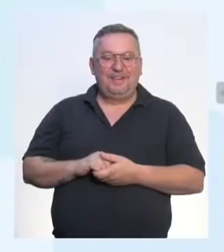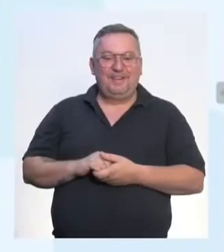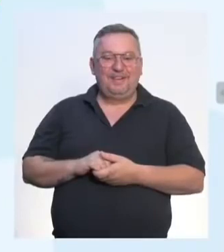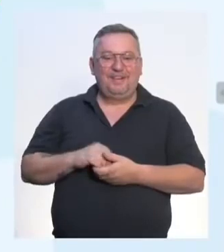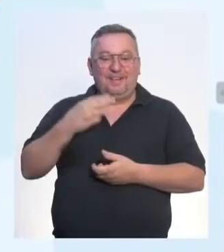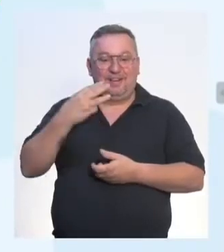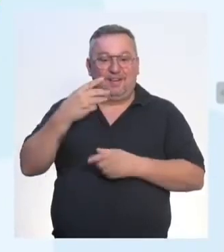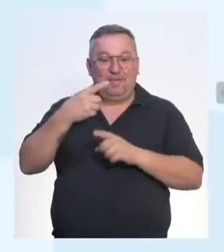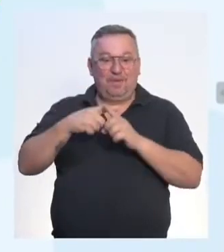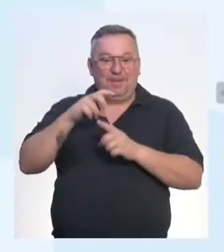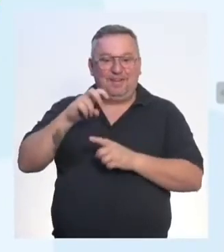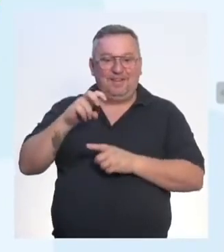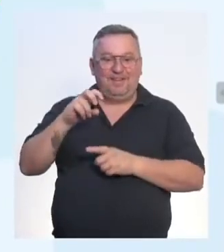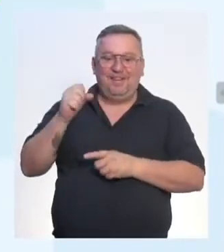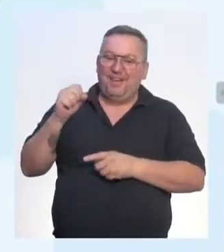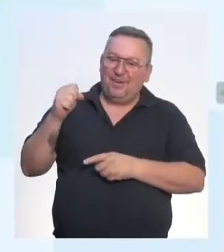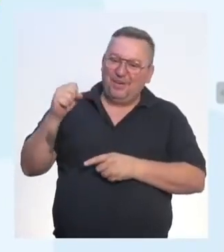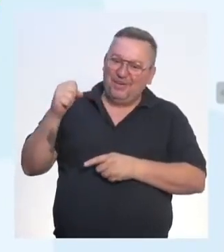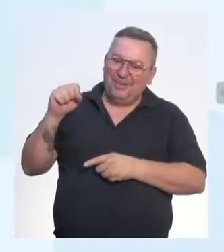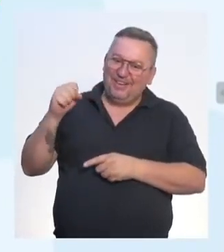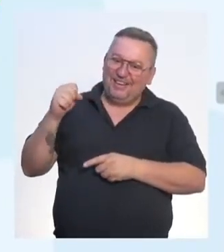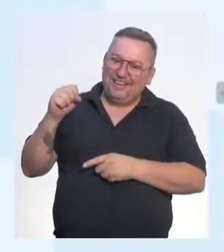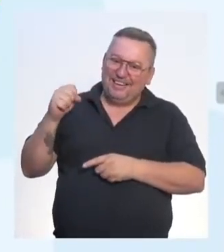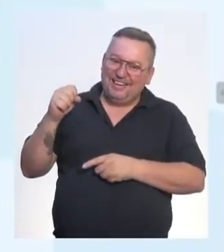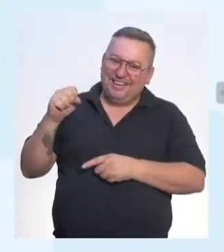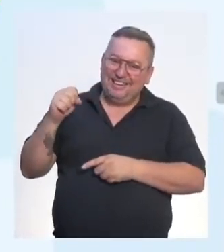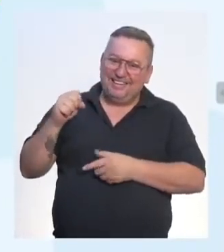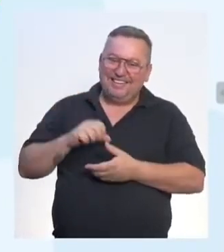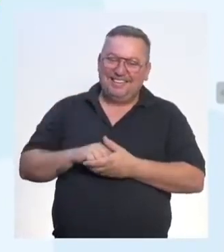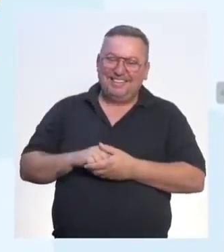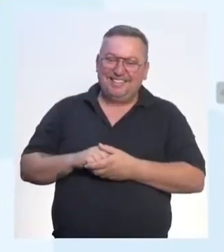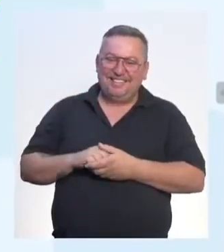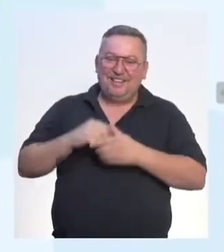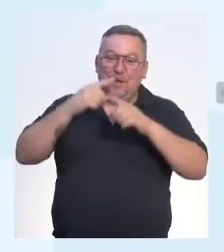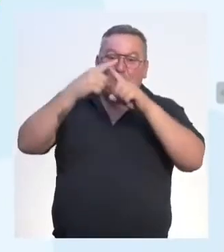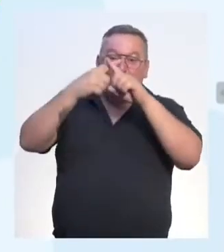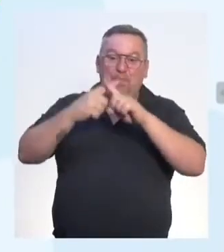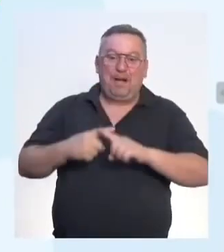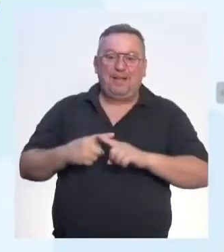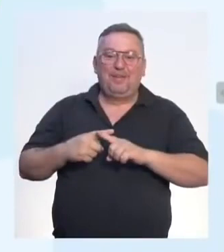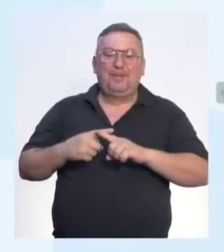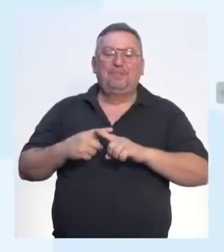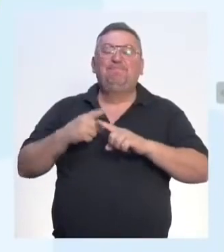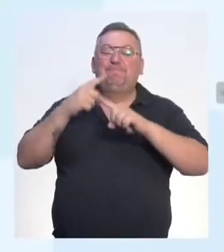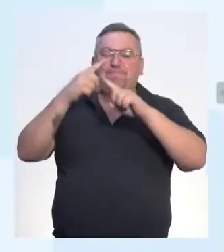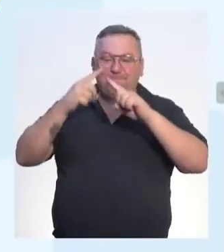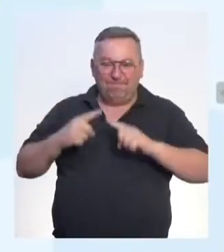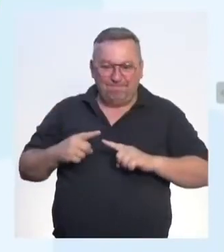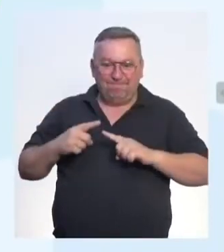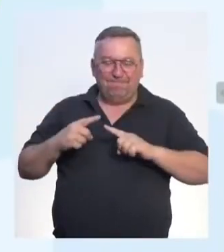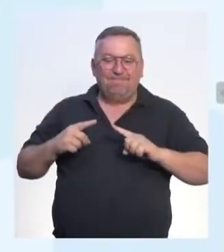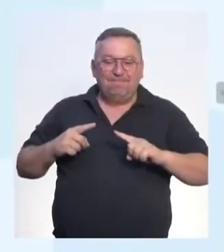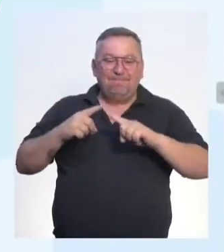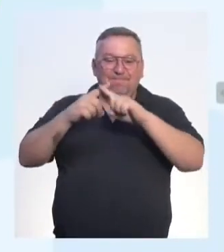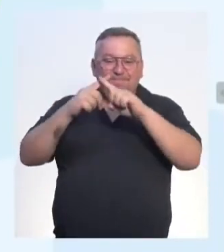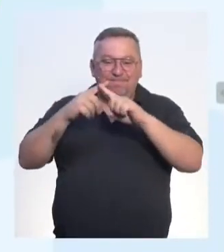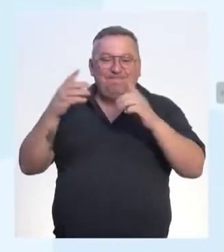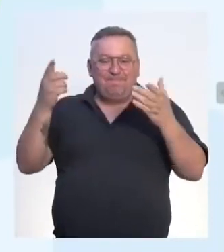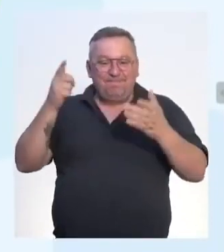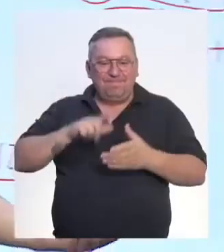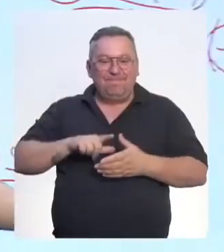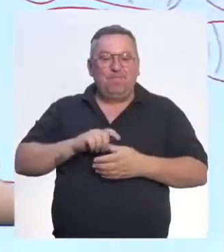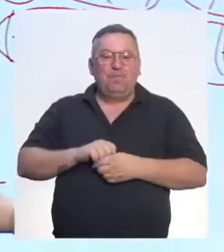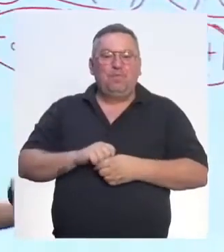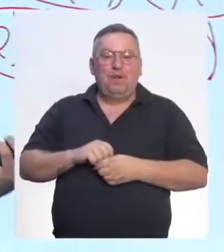mais 5 dá 8 8. pontos. Ponto. Quer dizer que nós empatamos essa. Empatamos ao final. Então,